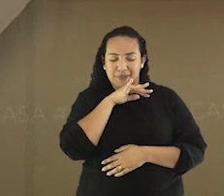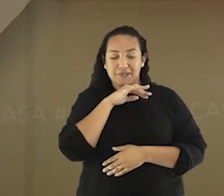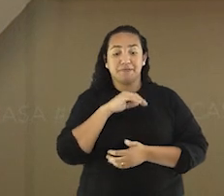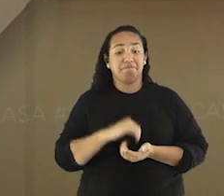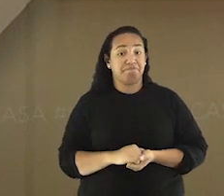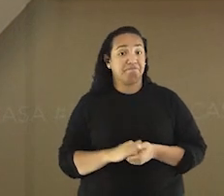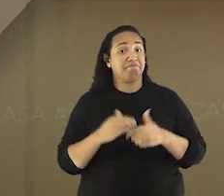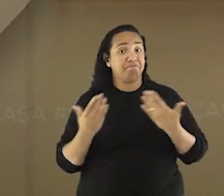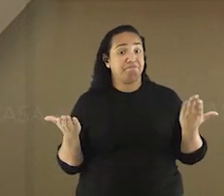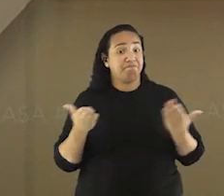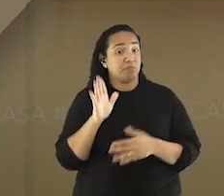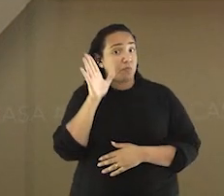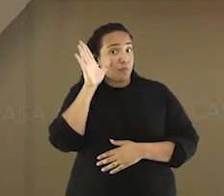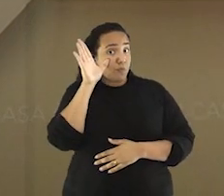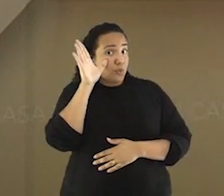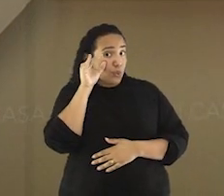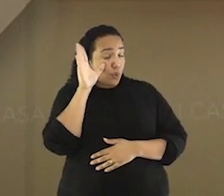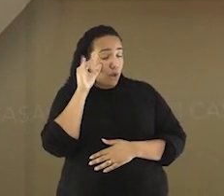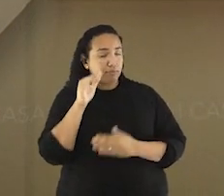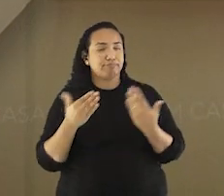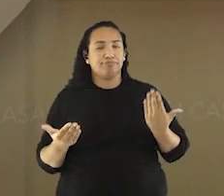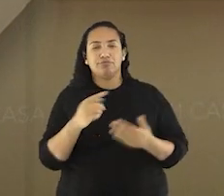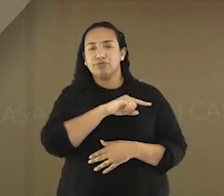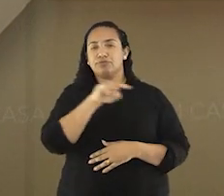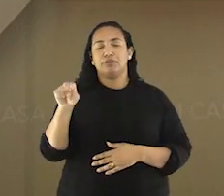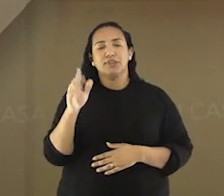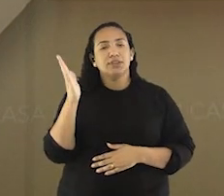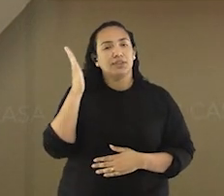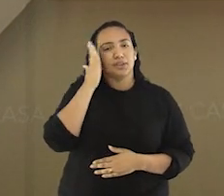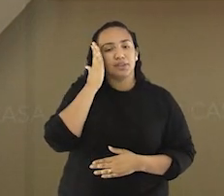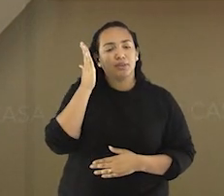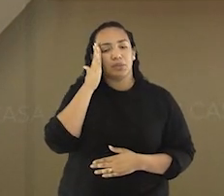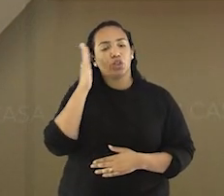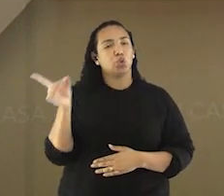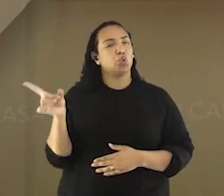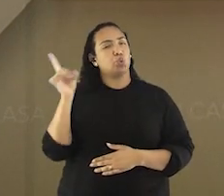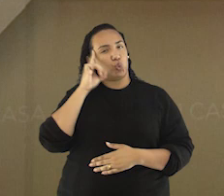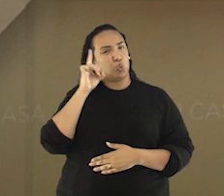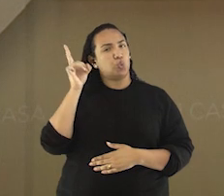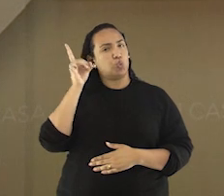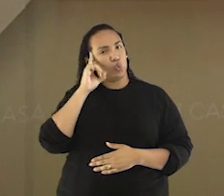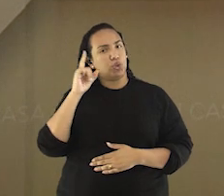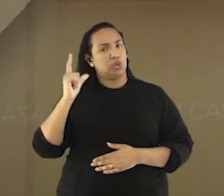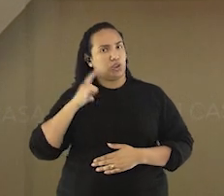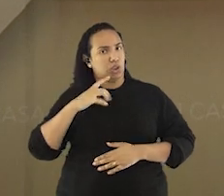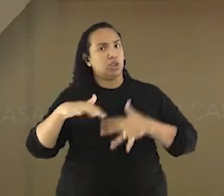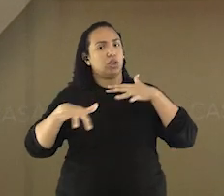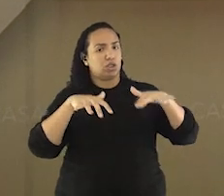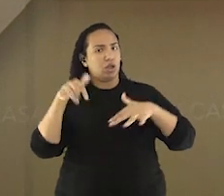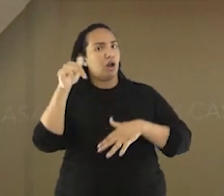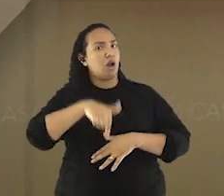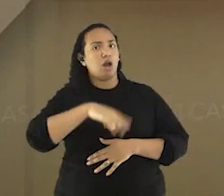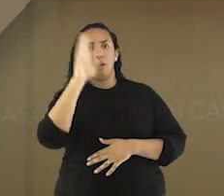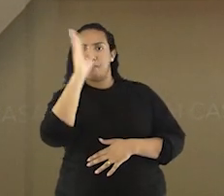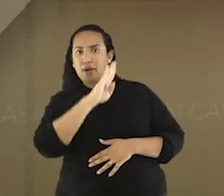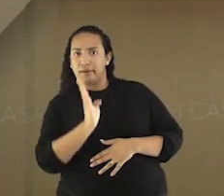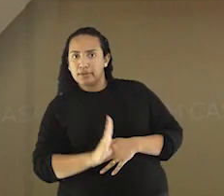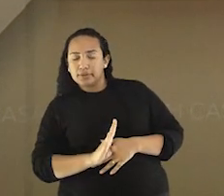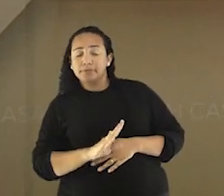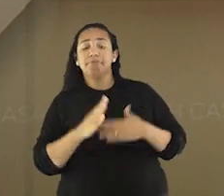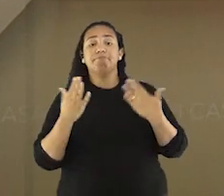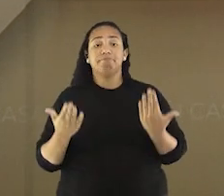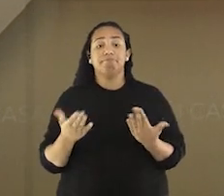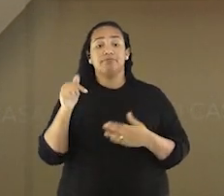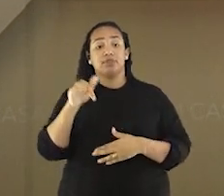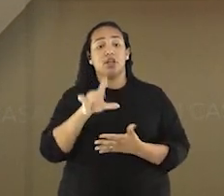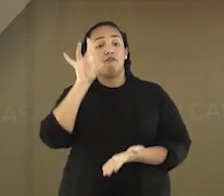curiosidade bombástica. Você sabia que todos os dias ocorrem terremotos no Brasil? Quem faz essa afirmação